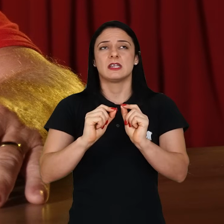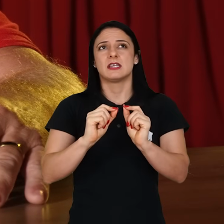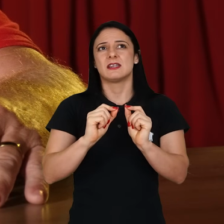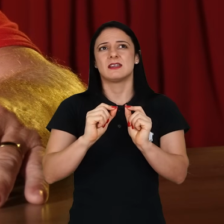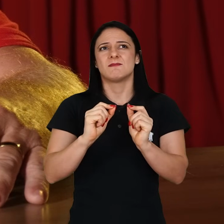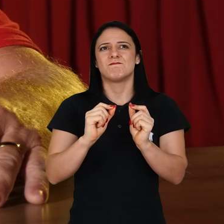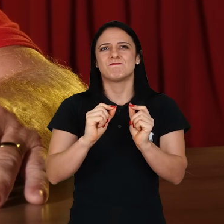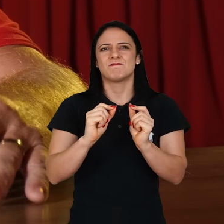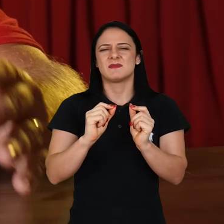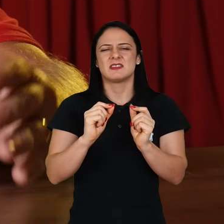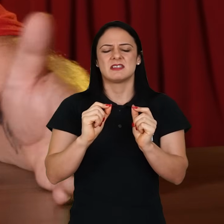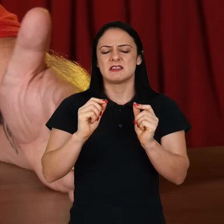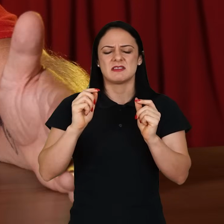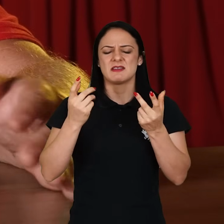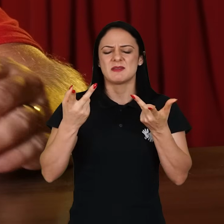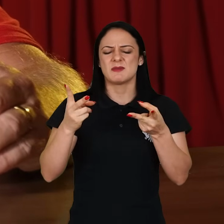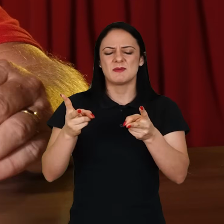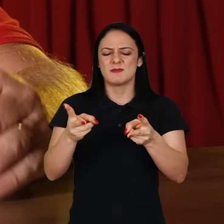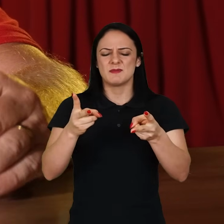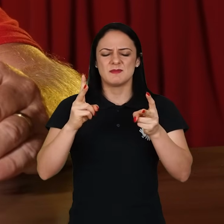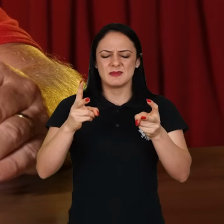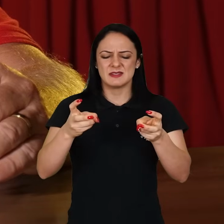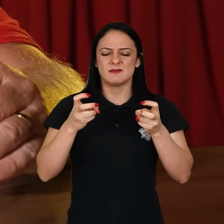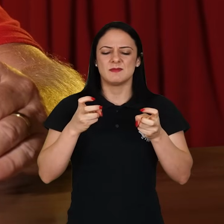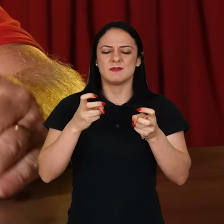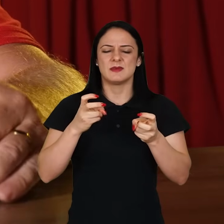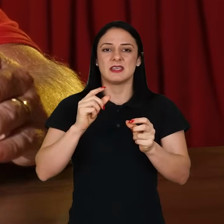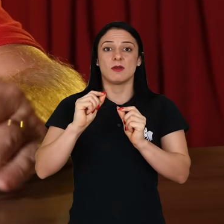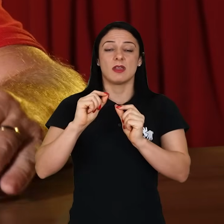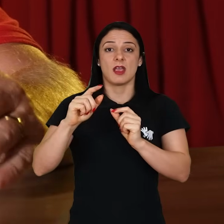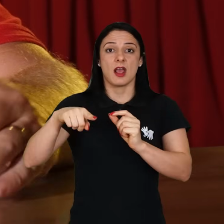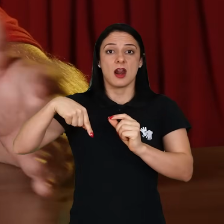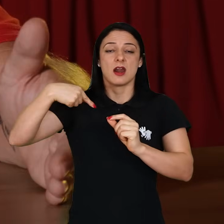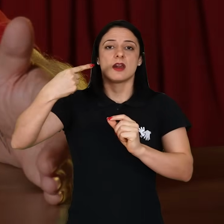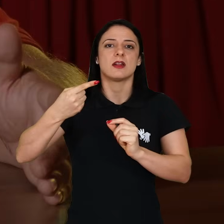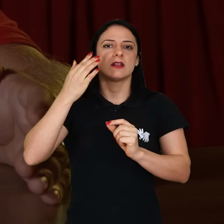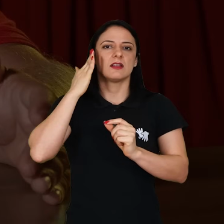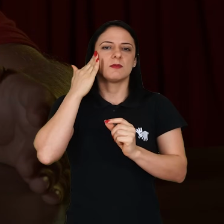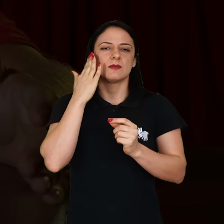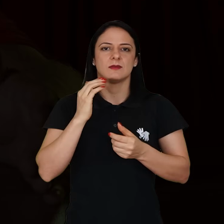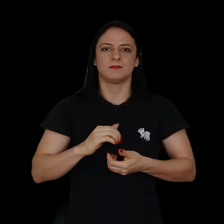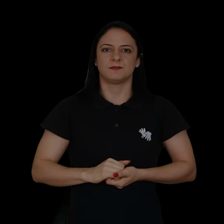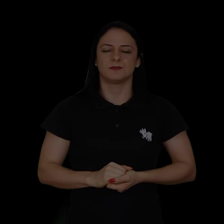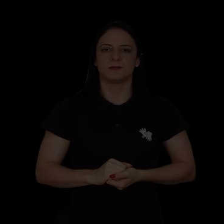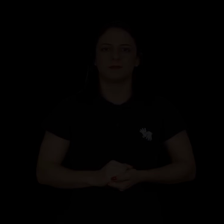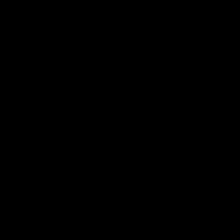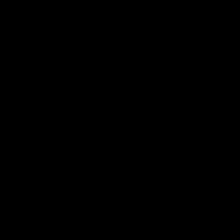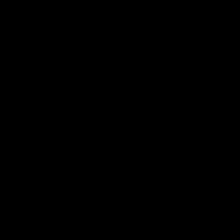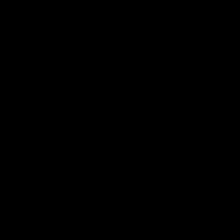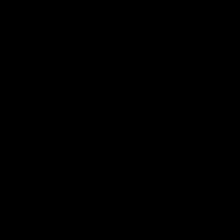uma não percepção de algo que vai além daquilo que é compreensível.